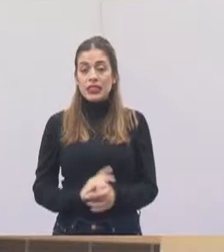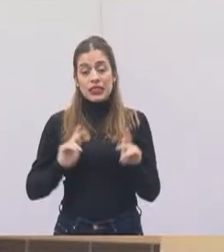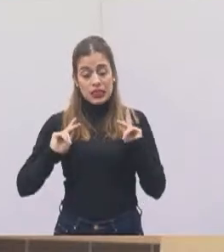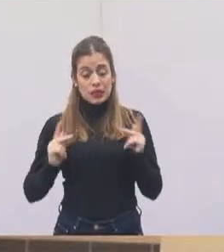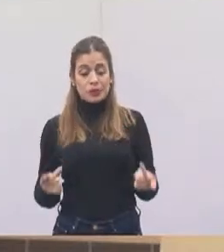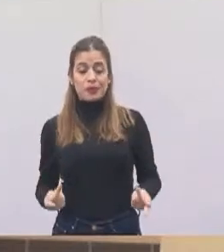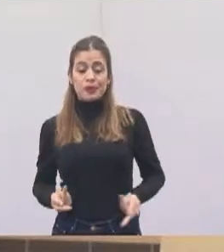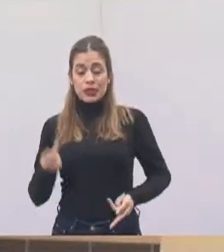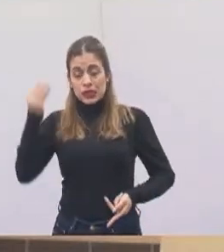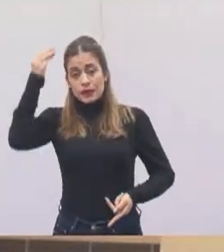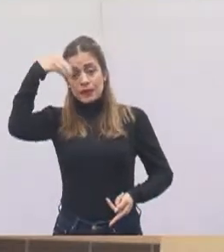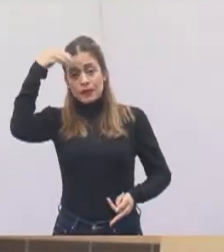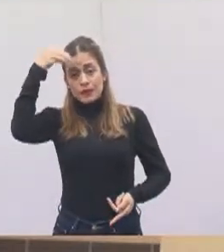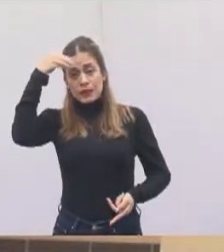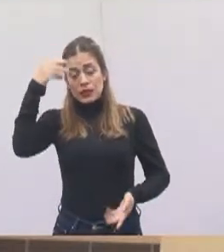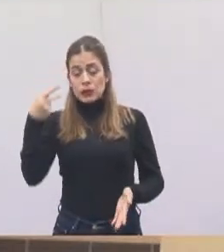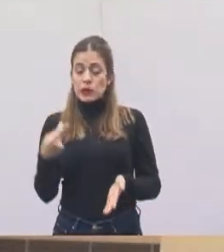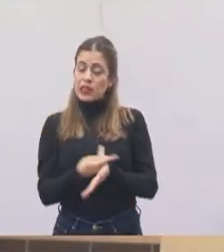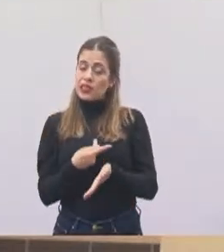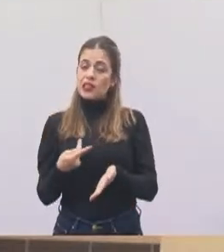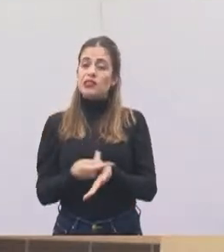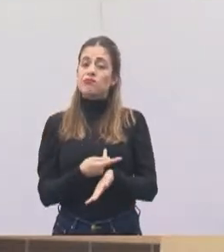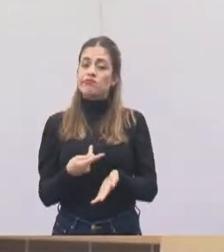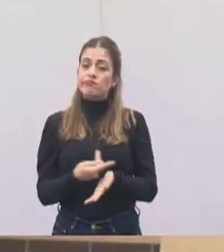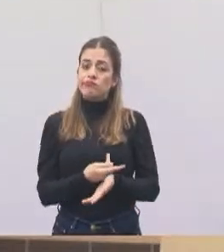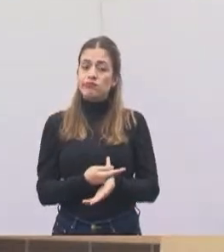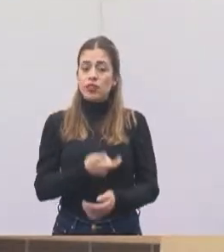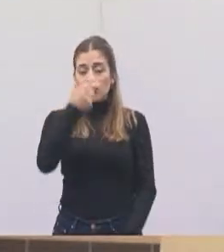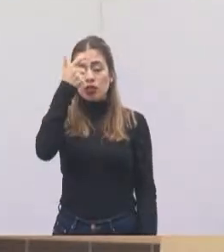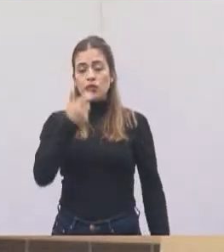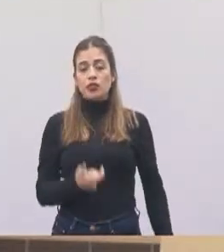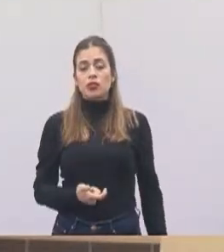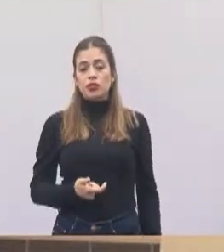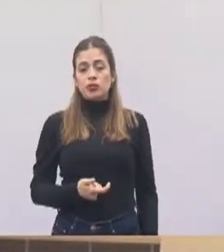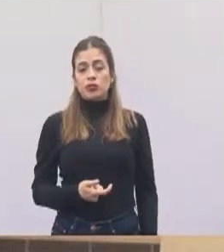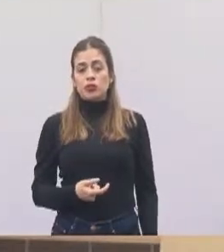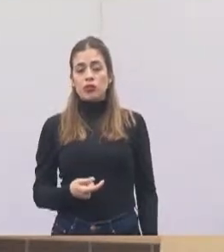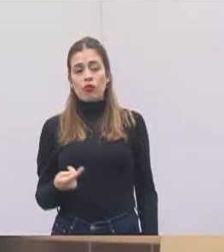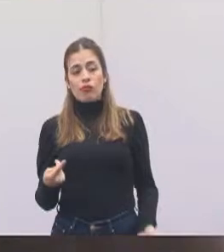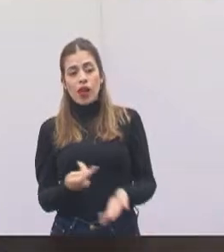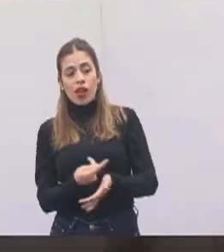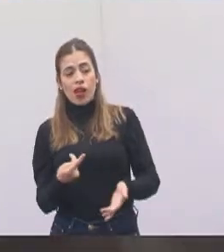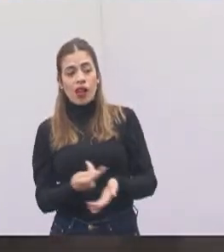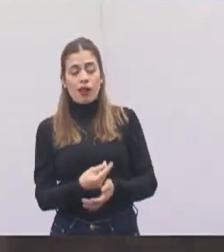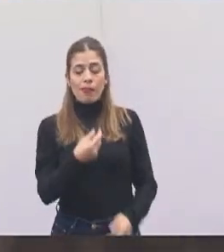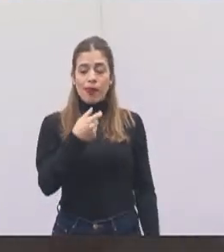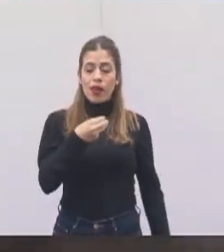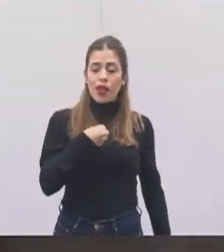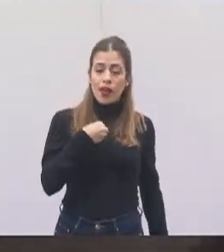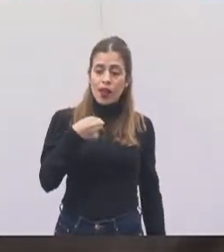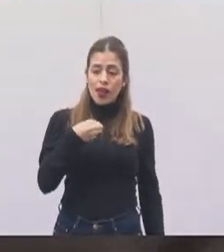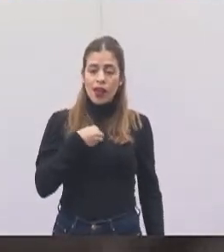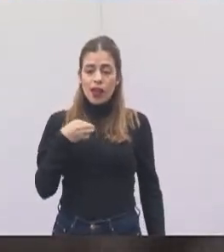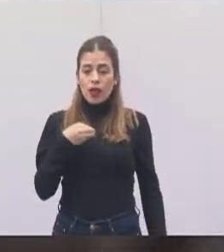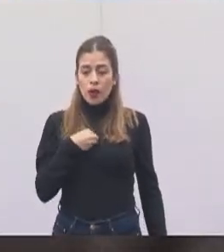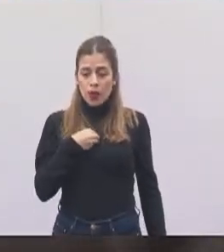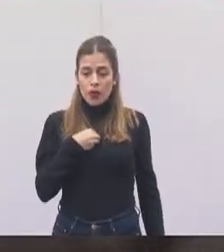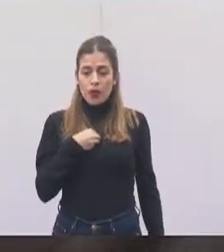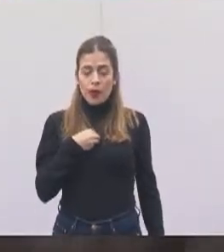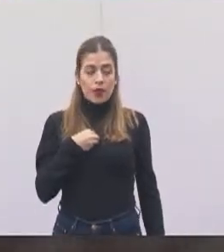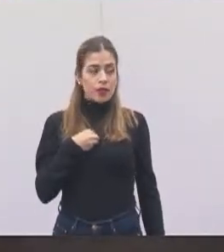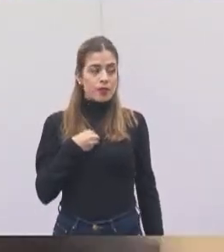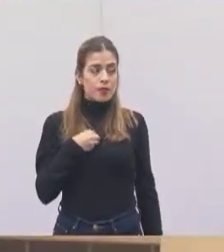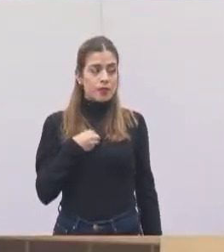Eu sou falha, aliás, sou falha, sou pecadora. Porém, nós estamos tratando de um projeto de